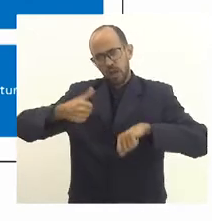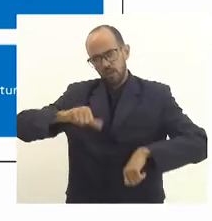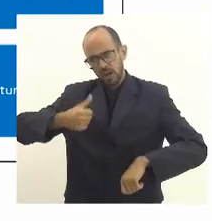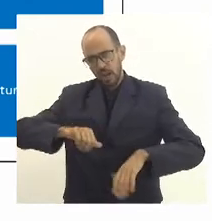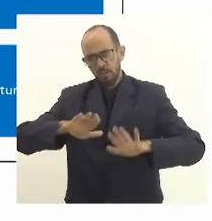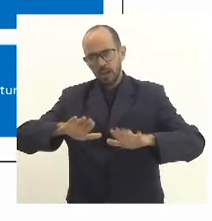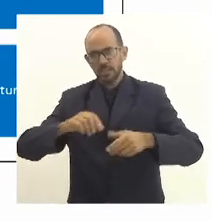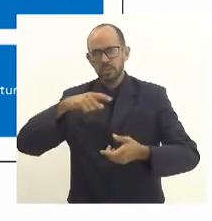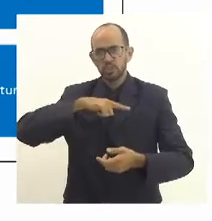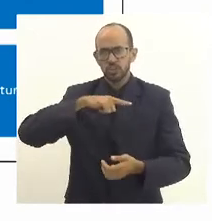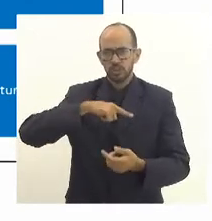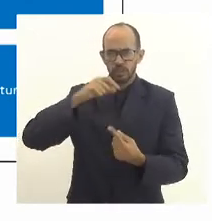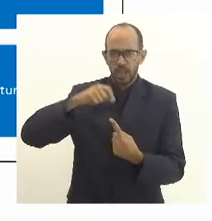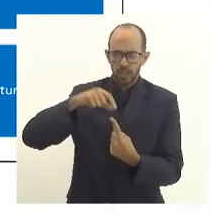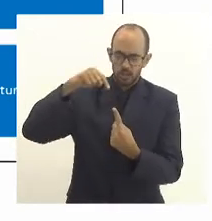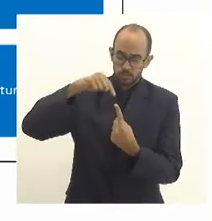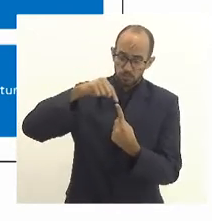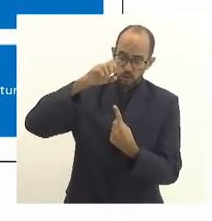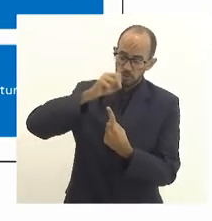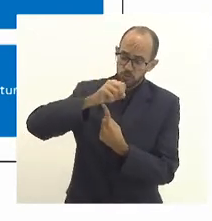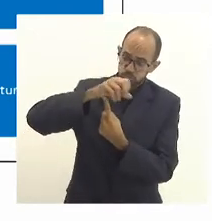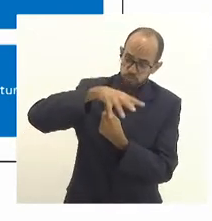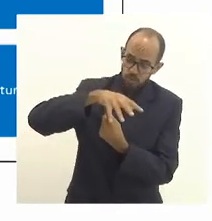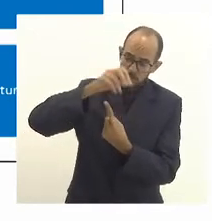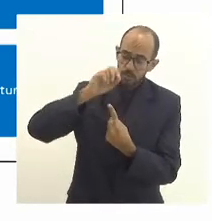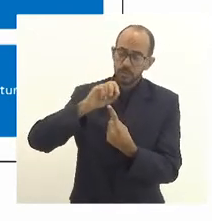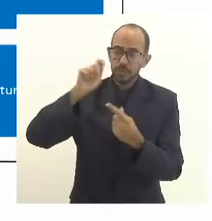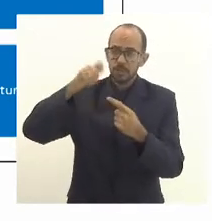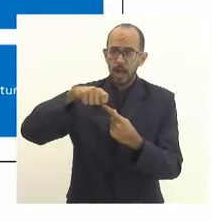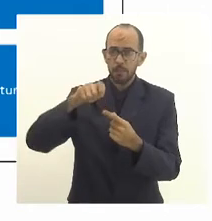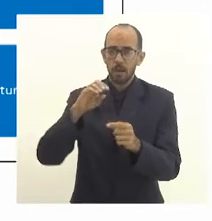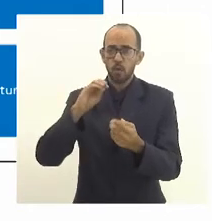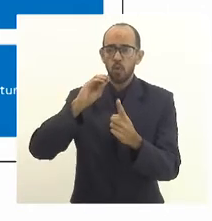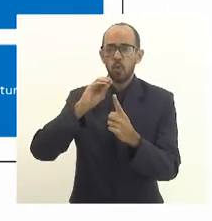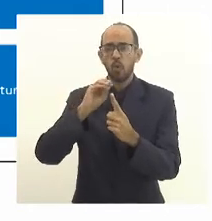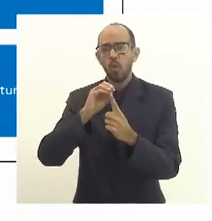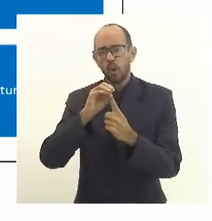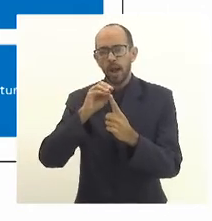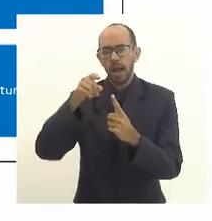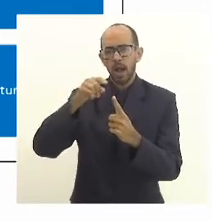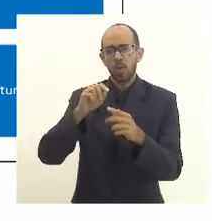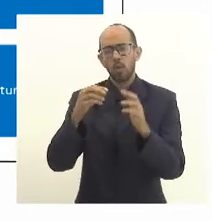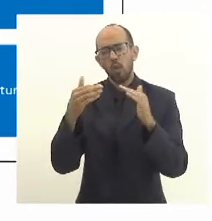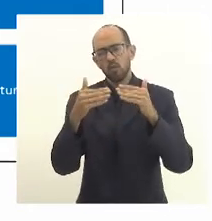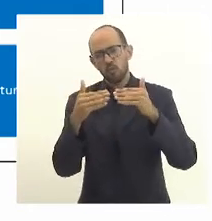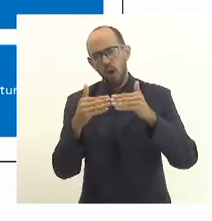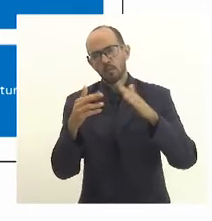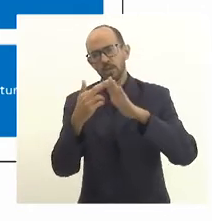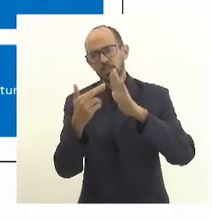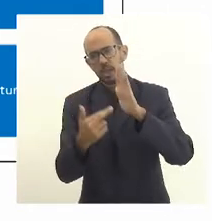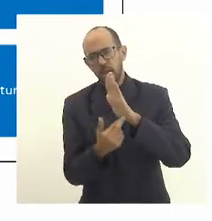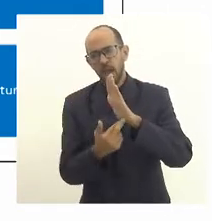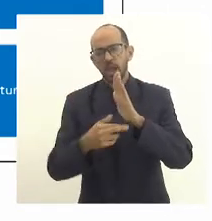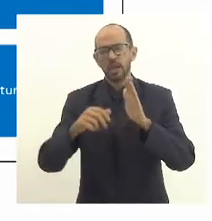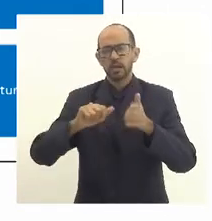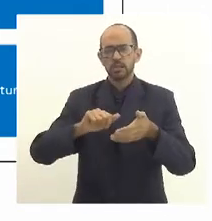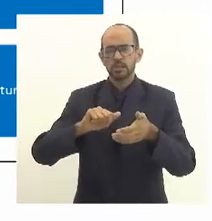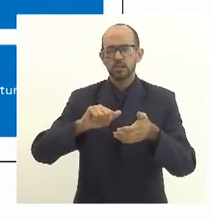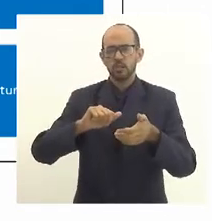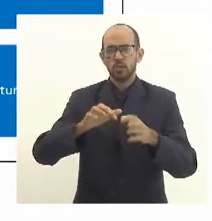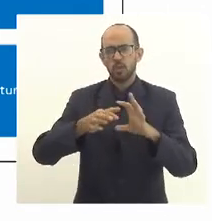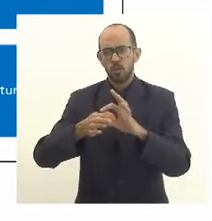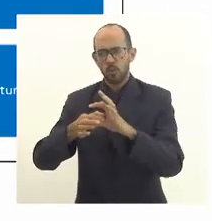para instalação de equipamentos, antenas, né, que sigam requisitos técnicos, né, que estejam aí dentro de dimensões adequadas,